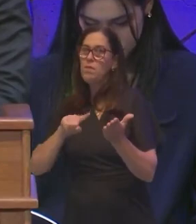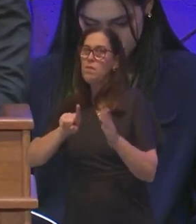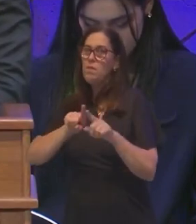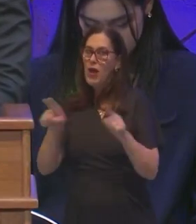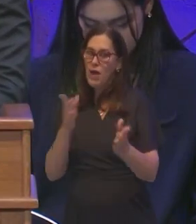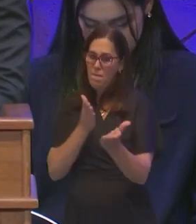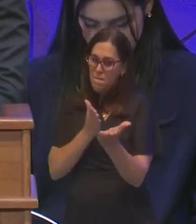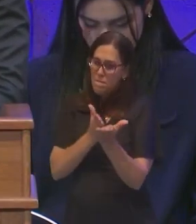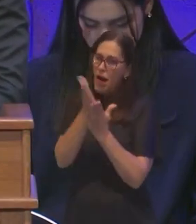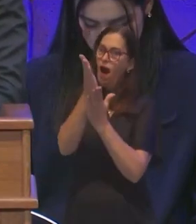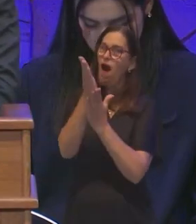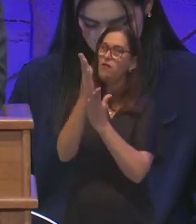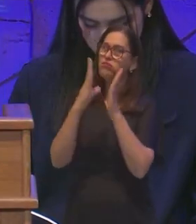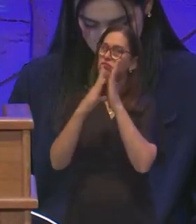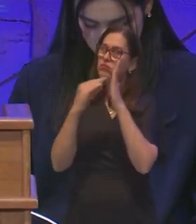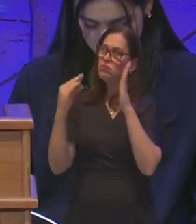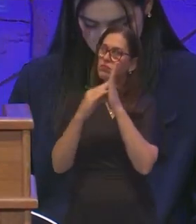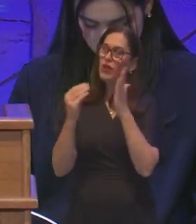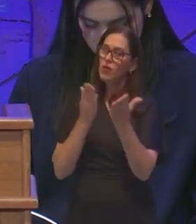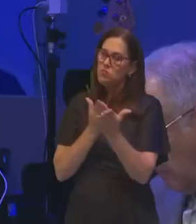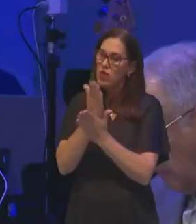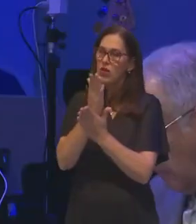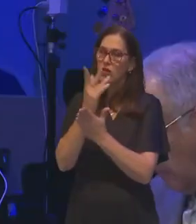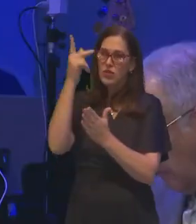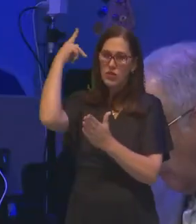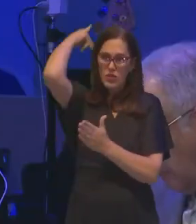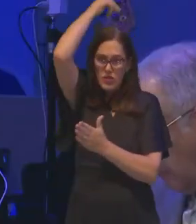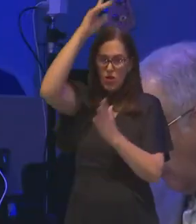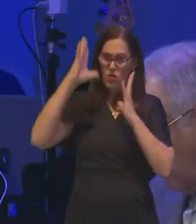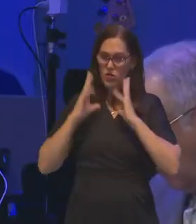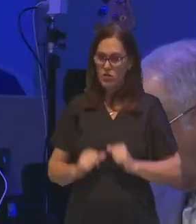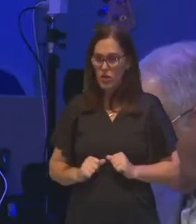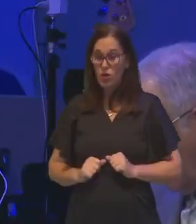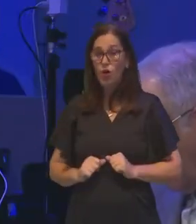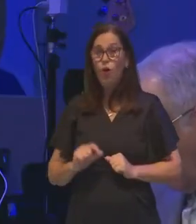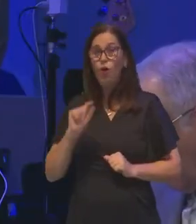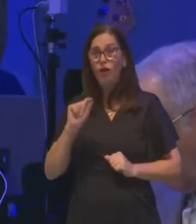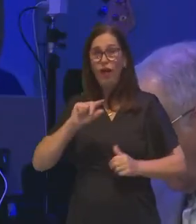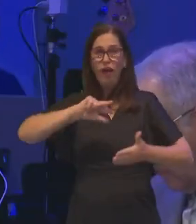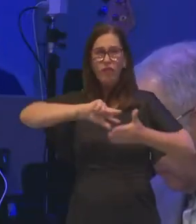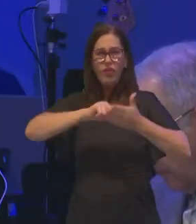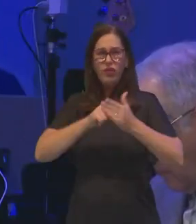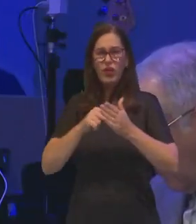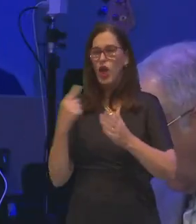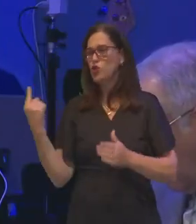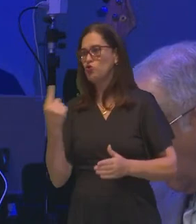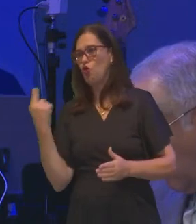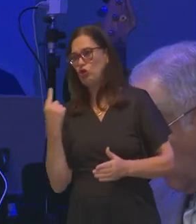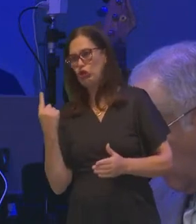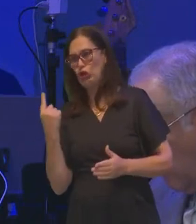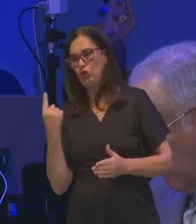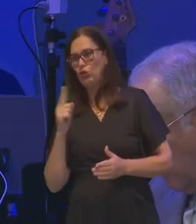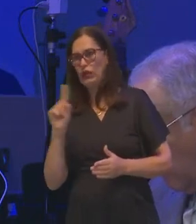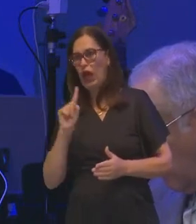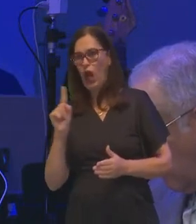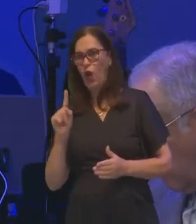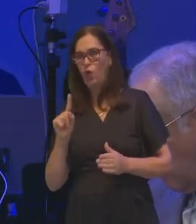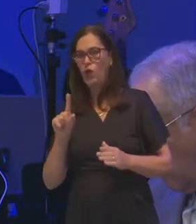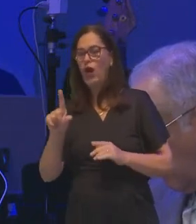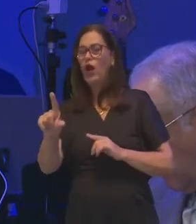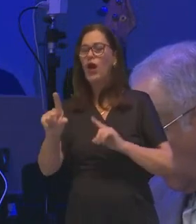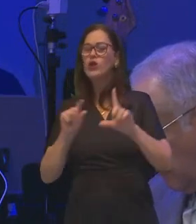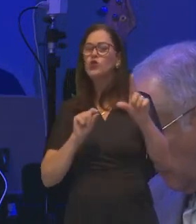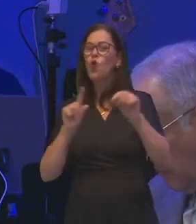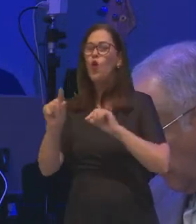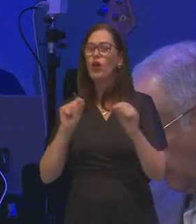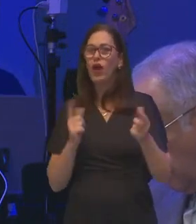santidade, que é a separação. Santidade não é eu e você nos isolarmos em um lugar secreto e